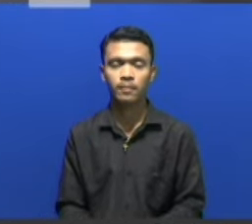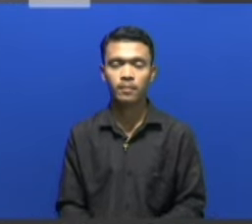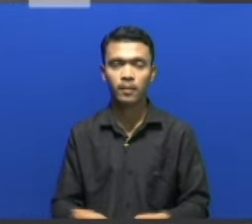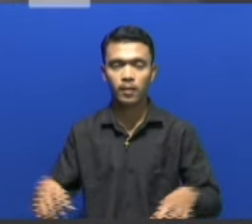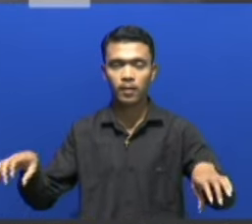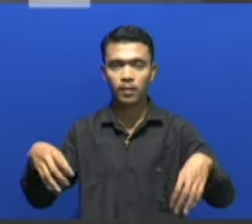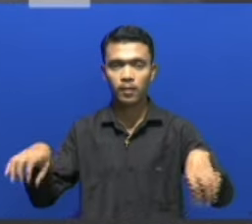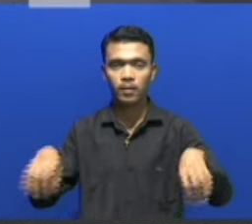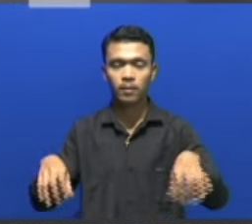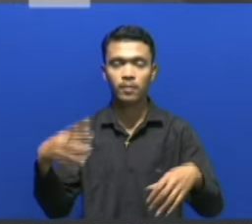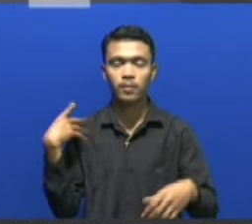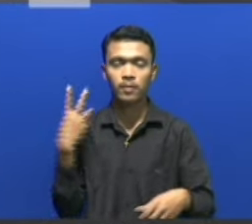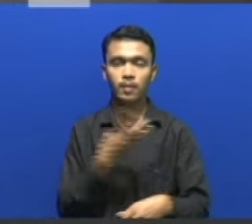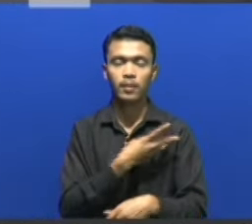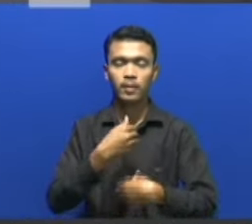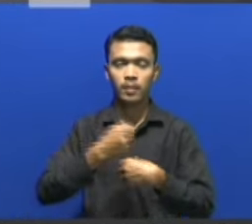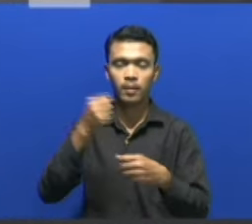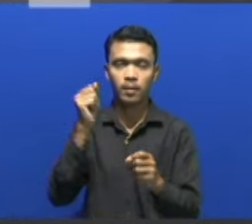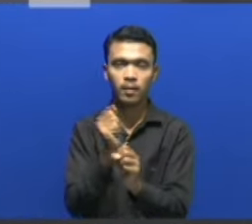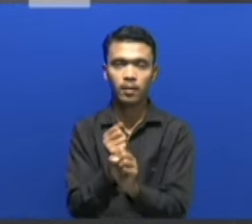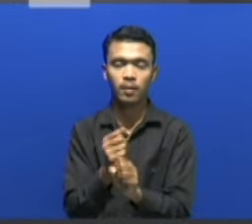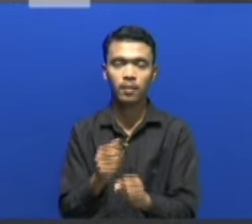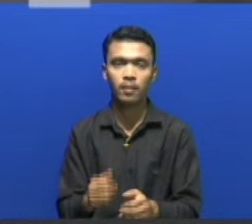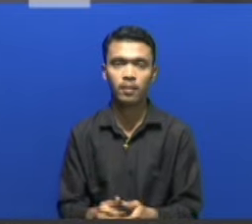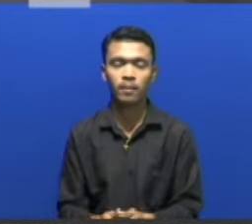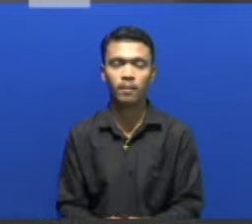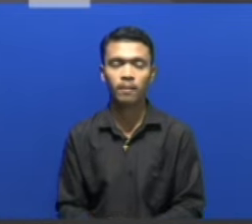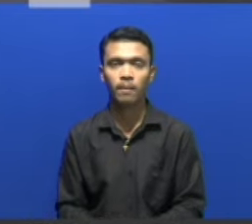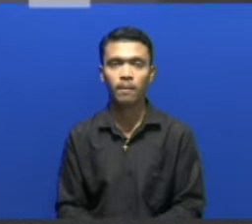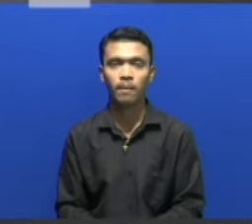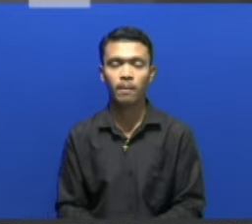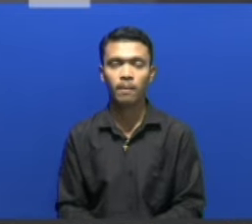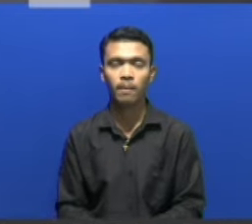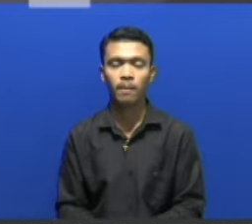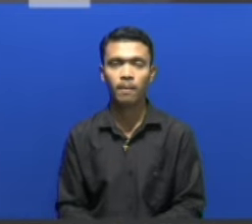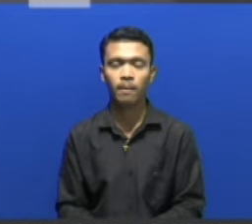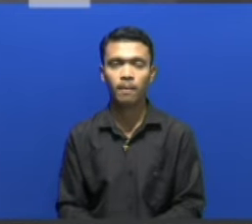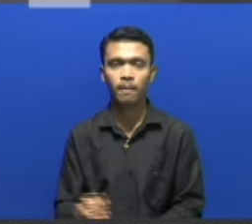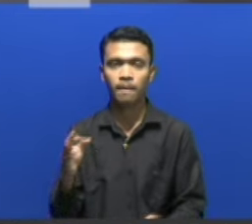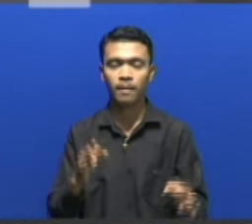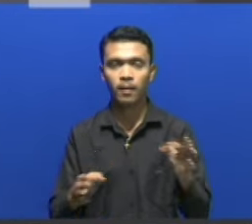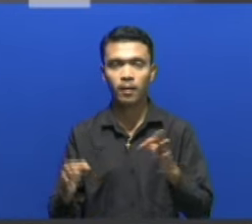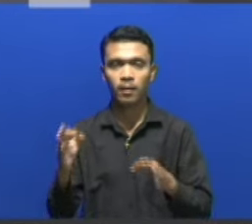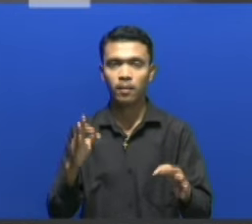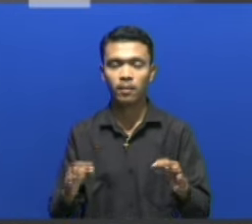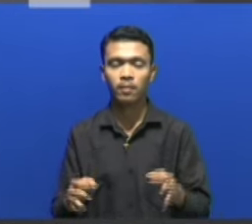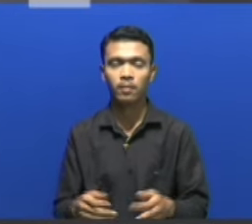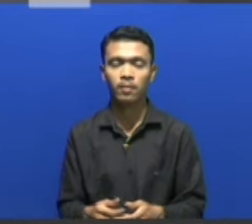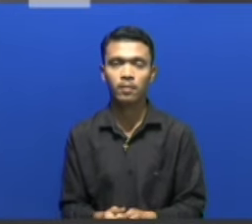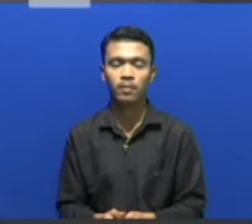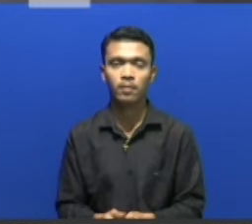nene ita mah halu ita level kata ita mah folder retmen tinggi level ya masih lupa tambah nemak am halu antau